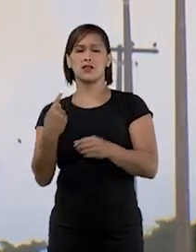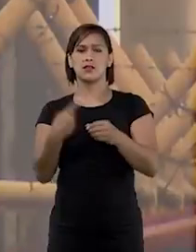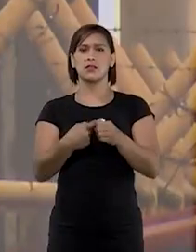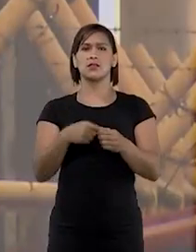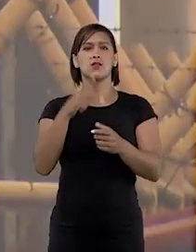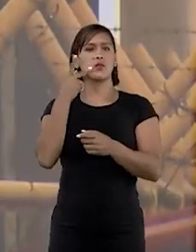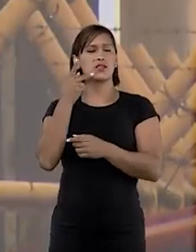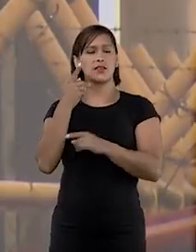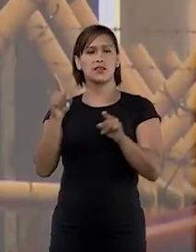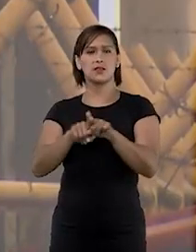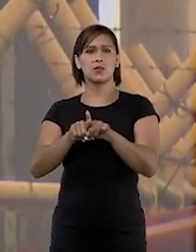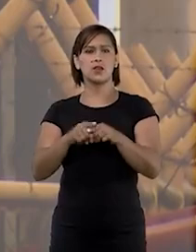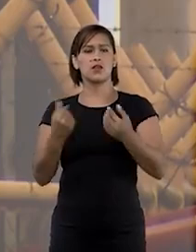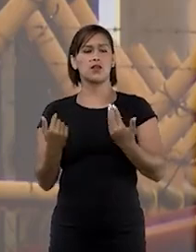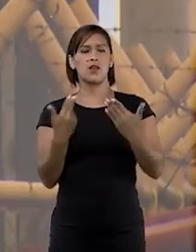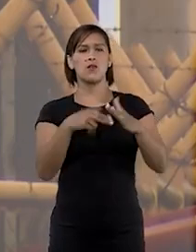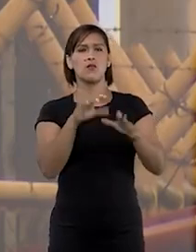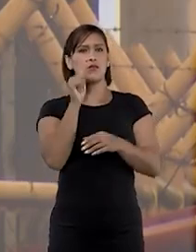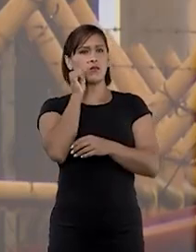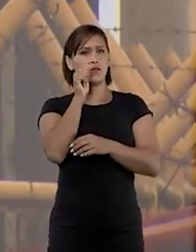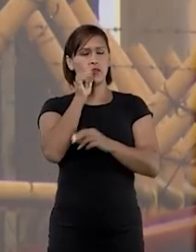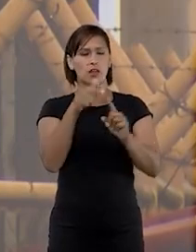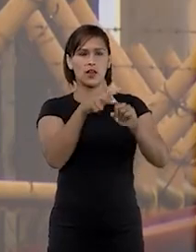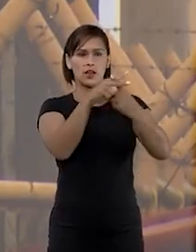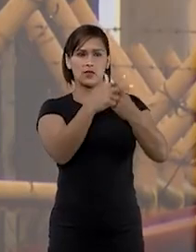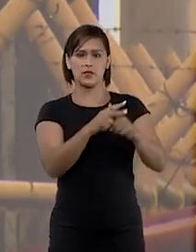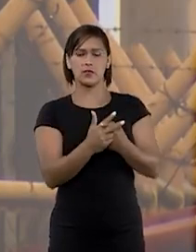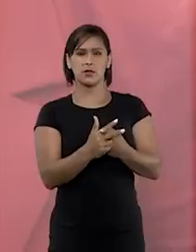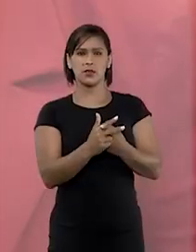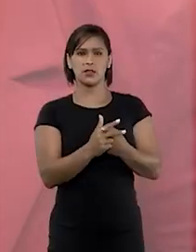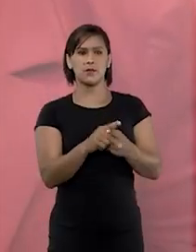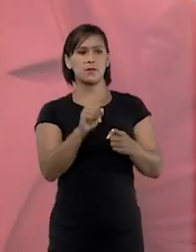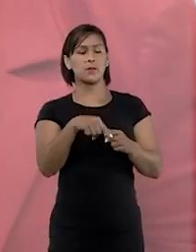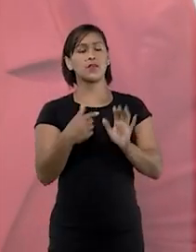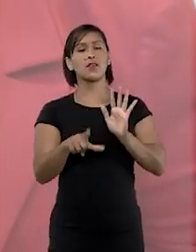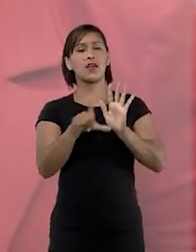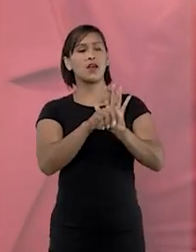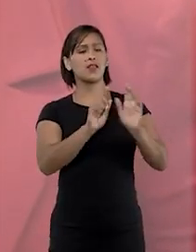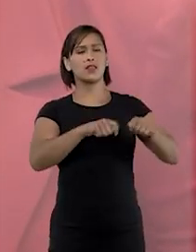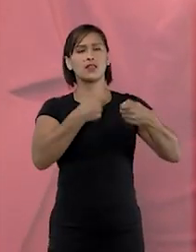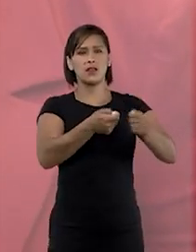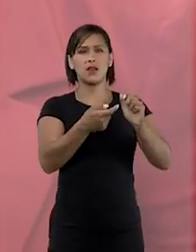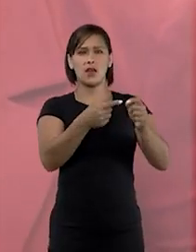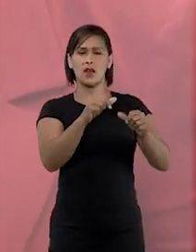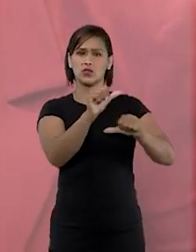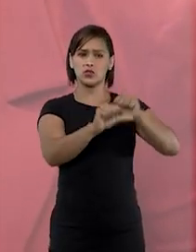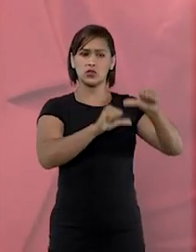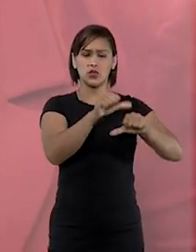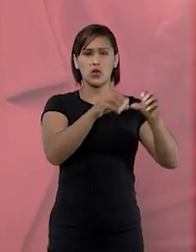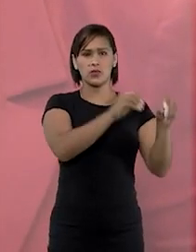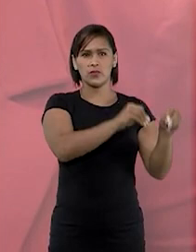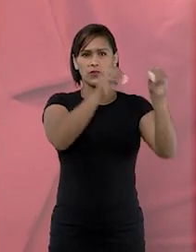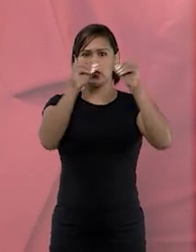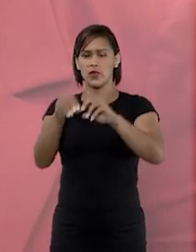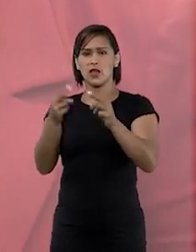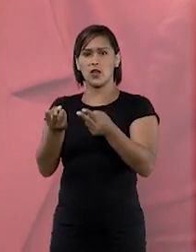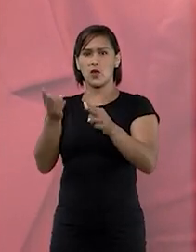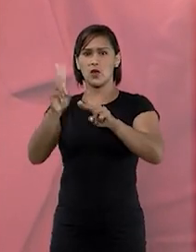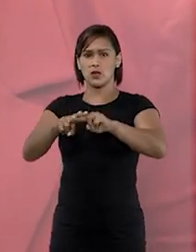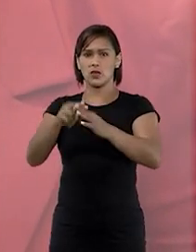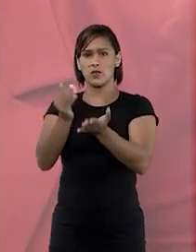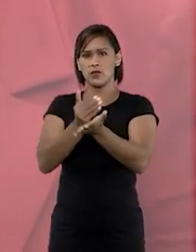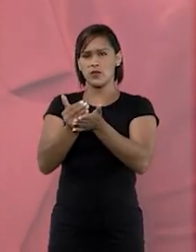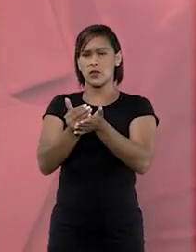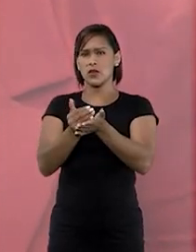estado a estrutura do instituto foi recentemente reformada a defesa alegou que a mudança do local de cumprimento da